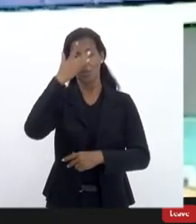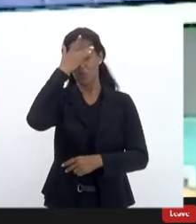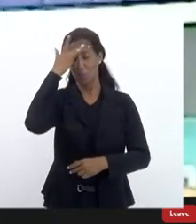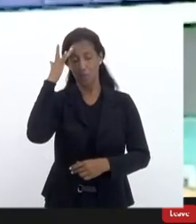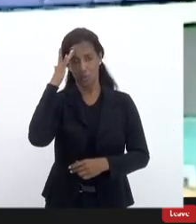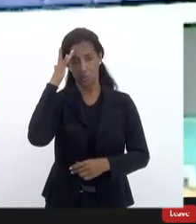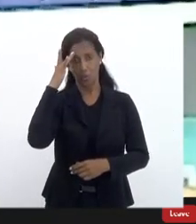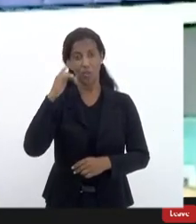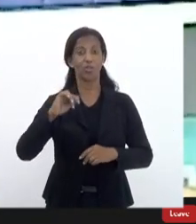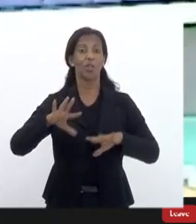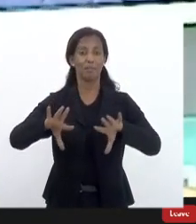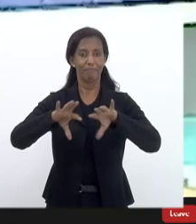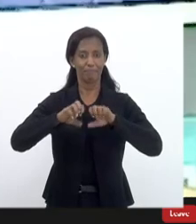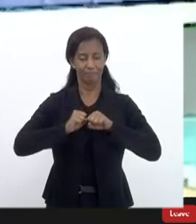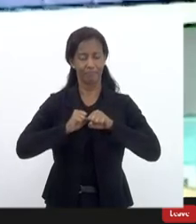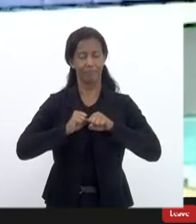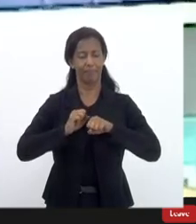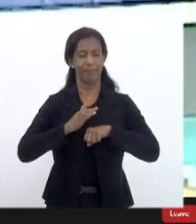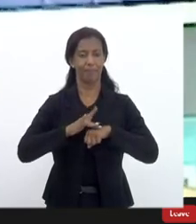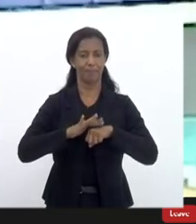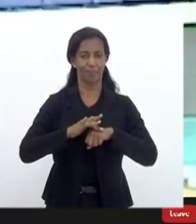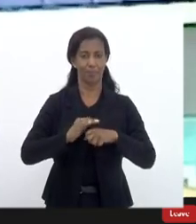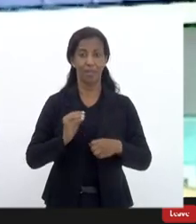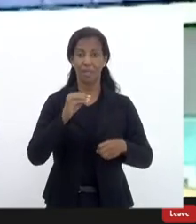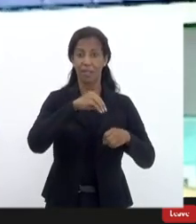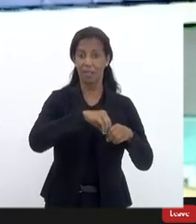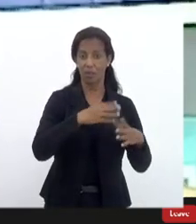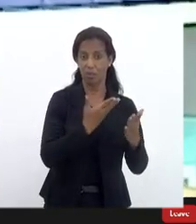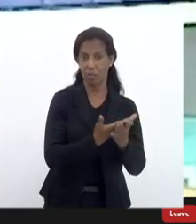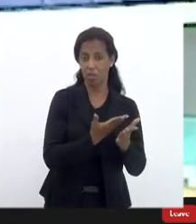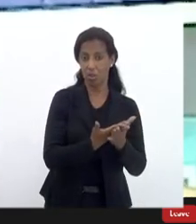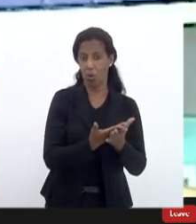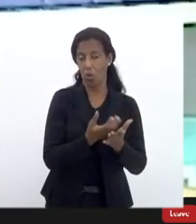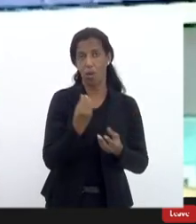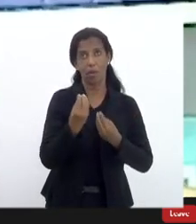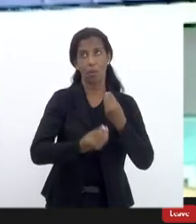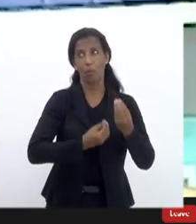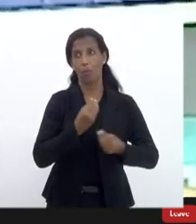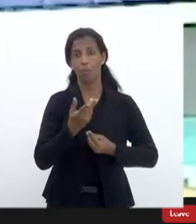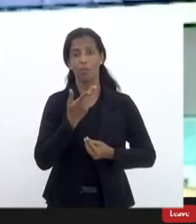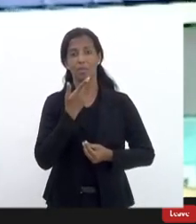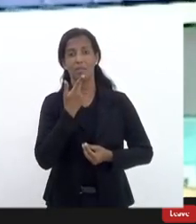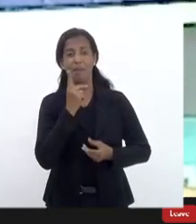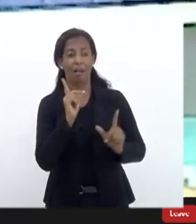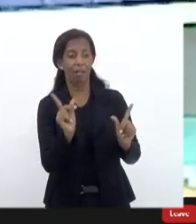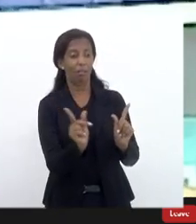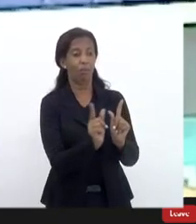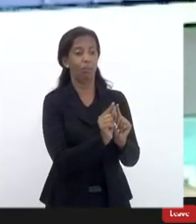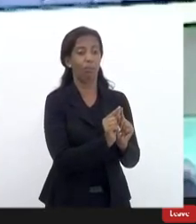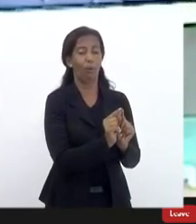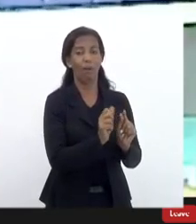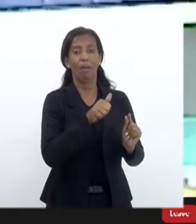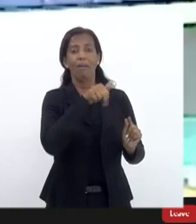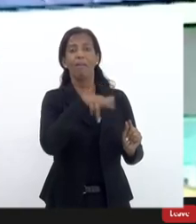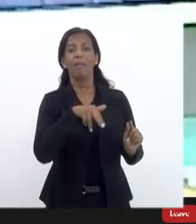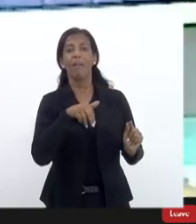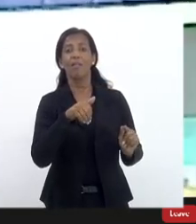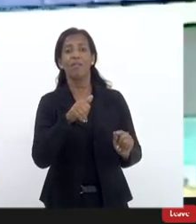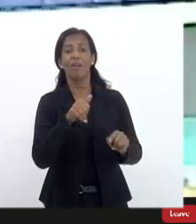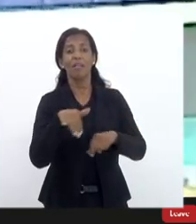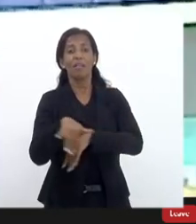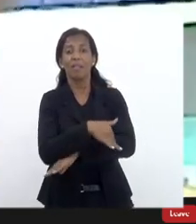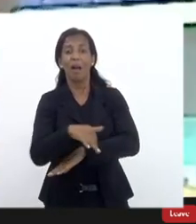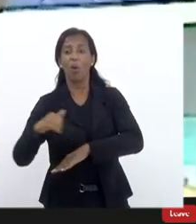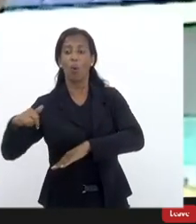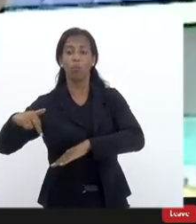contaminação aumenta e se dá. Na escola é só, como se diz, a cereja do bolo. Quem veio da rua contaminado